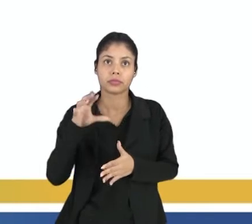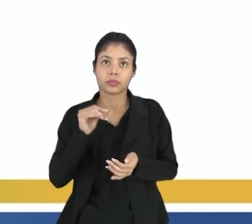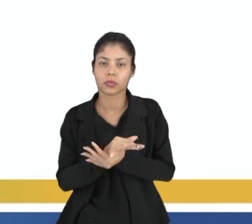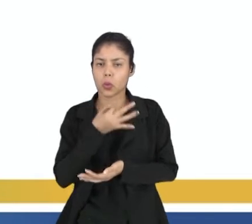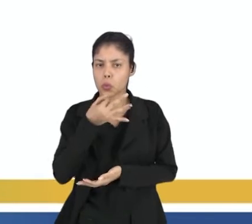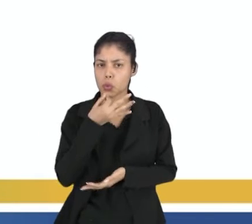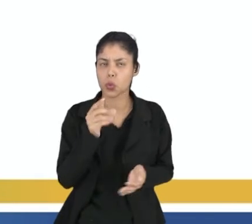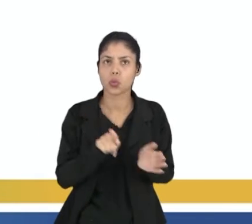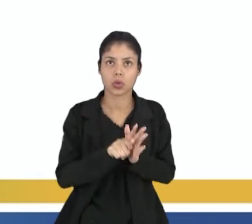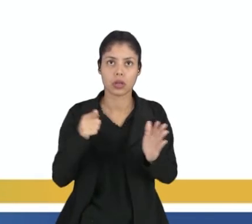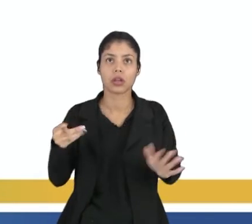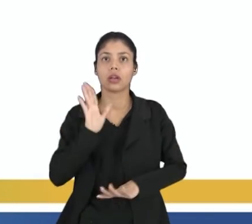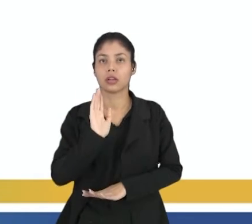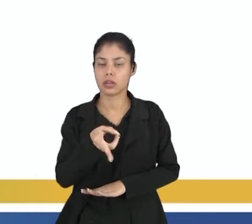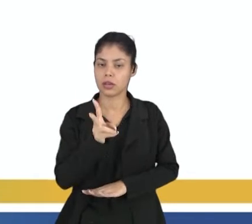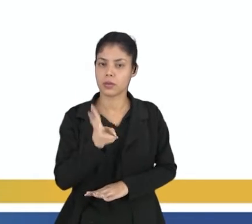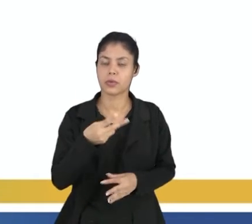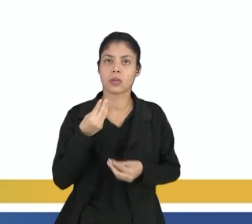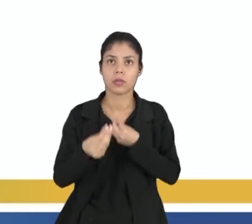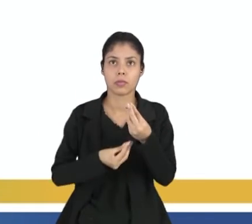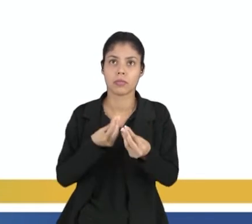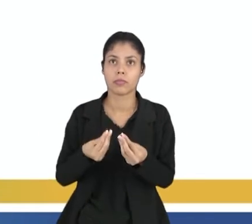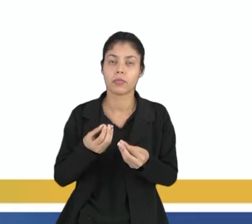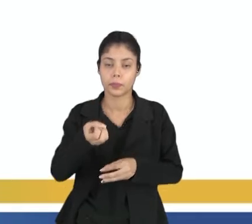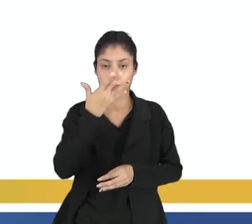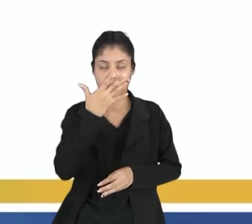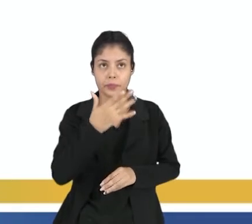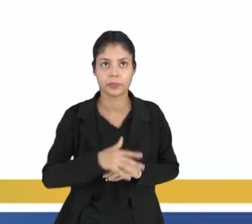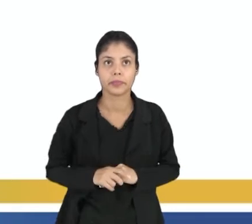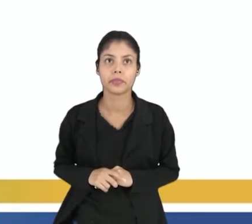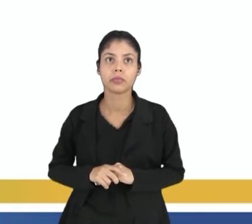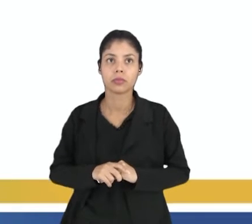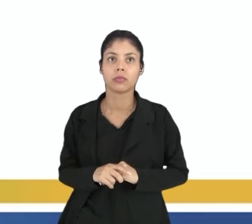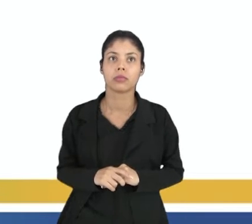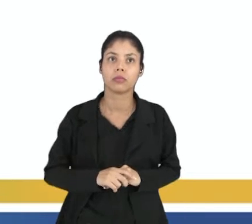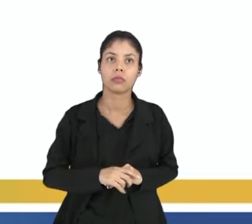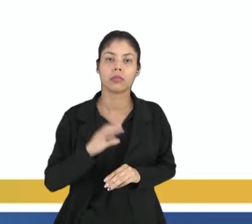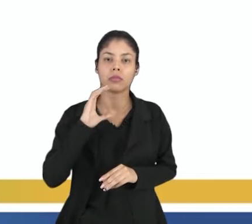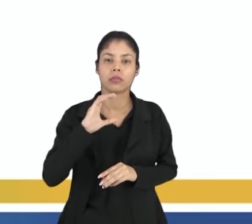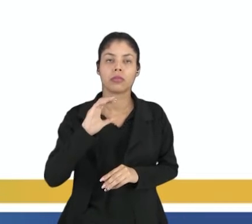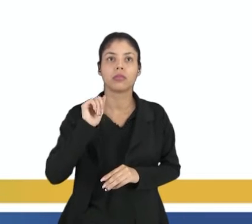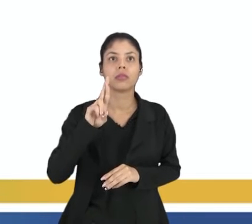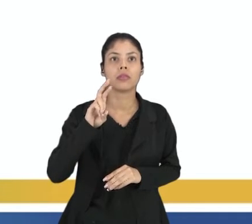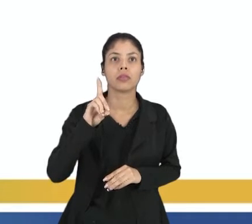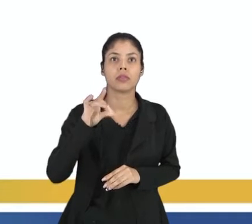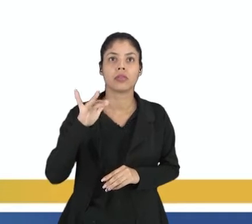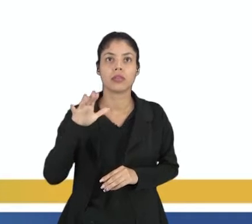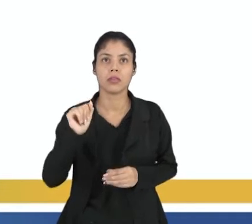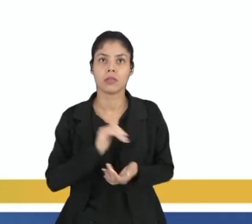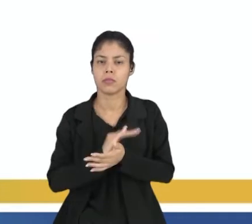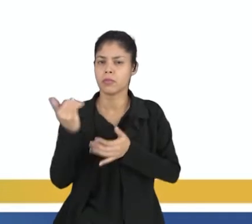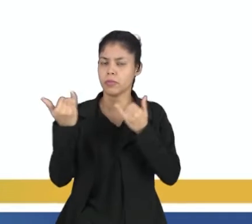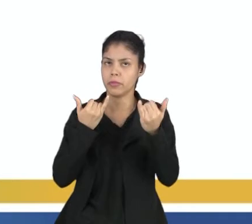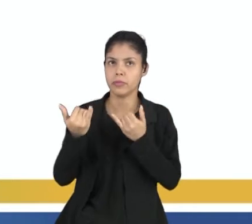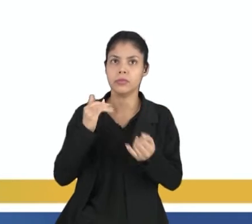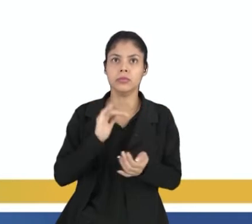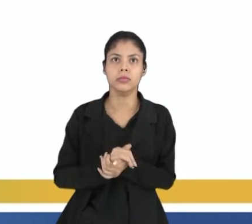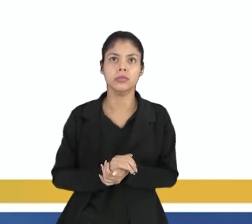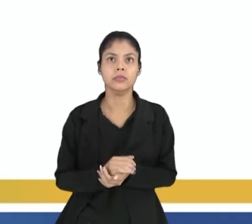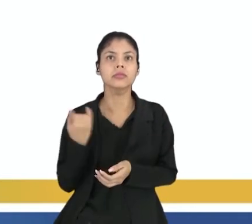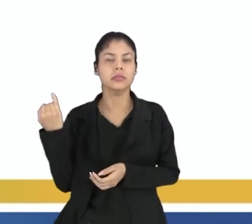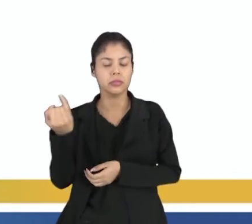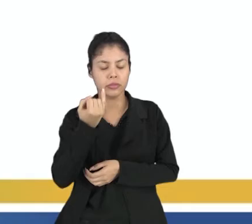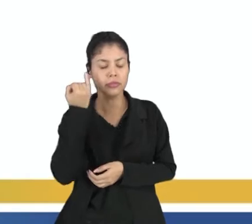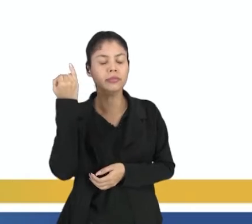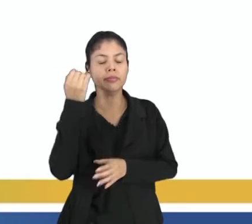como opção jornalística, da mesma forma que a fotografia. Letra C. A redundância da